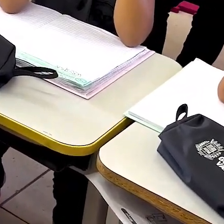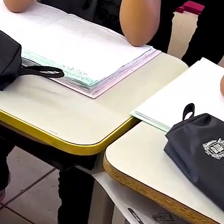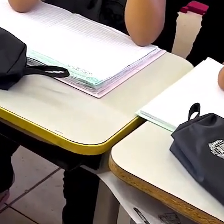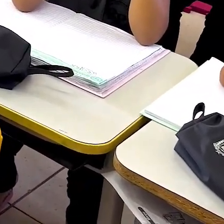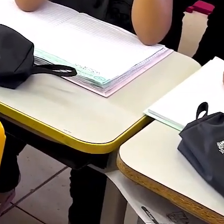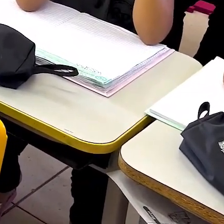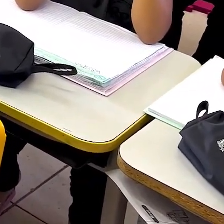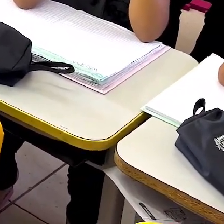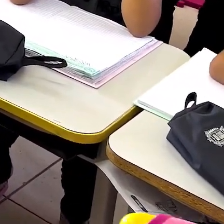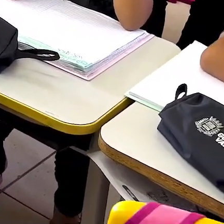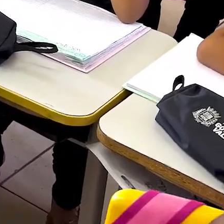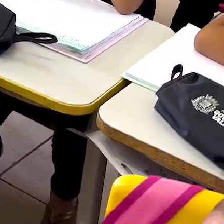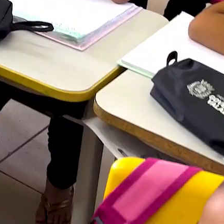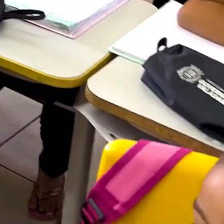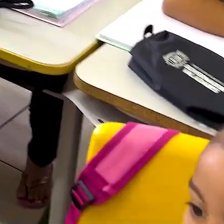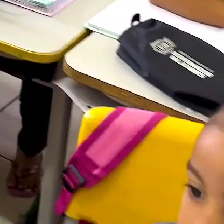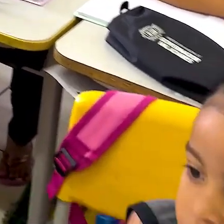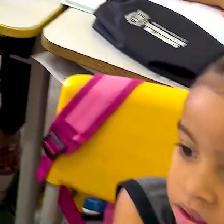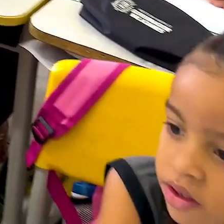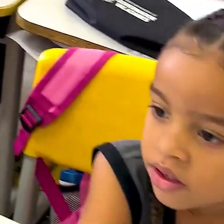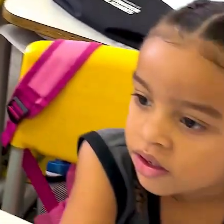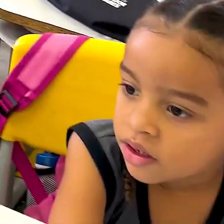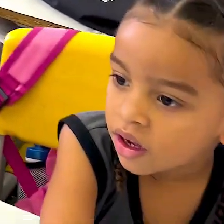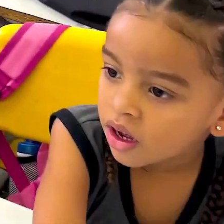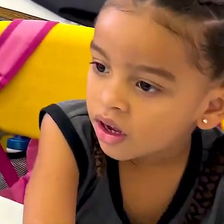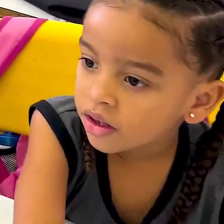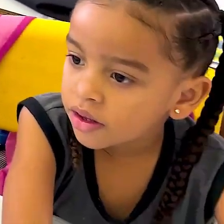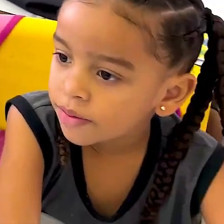Saci agora. Como escreve saci?